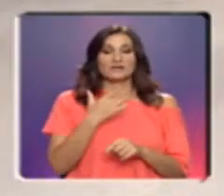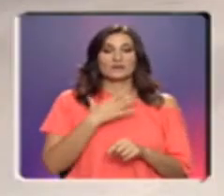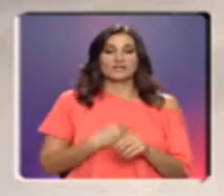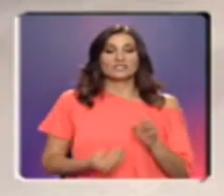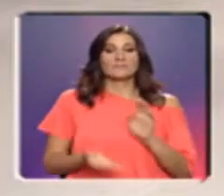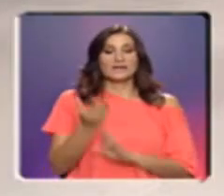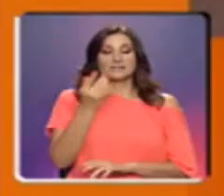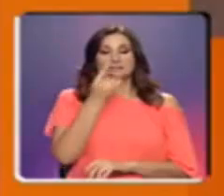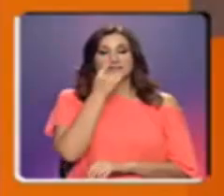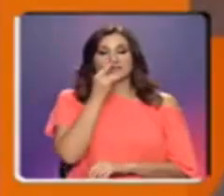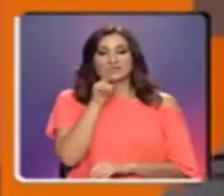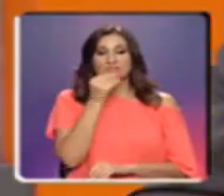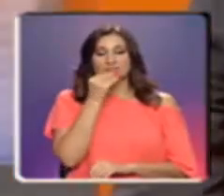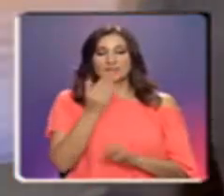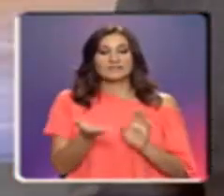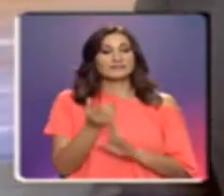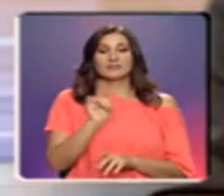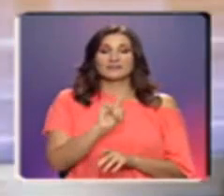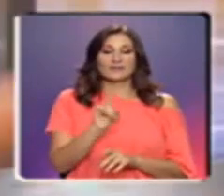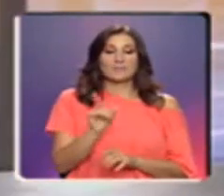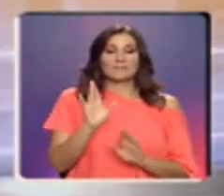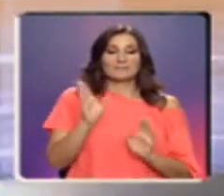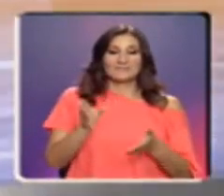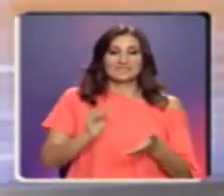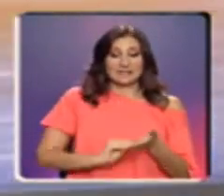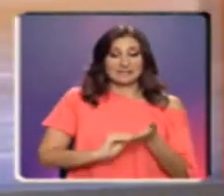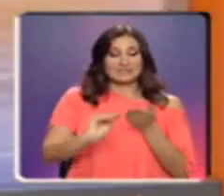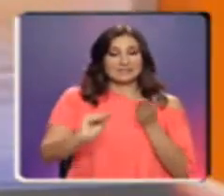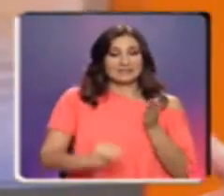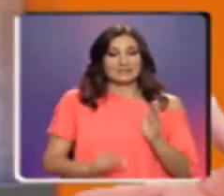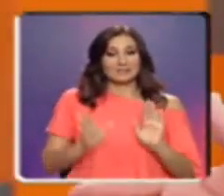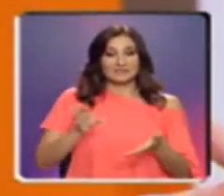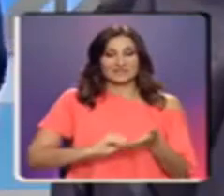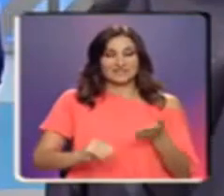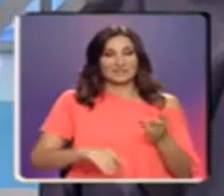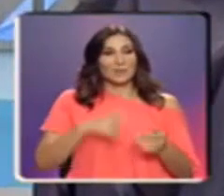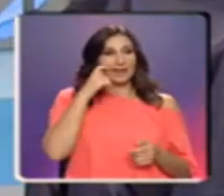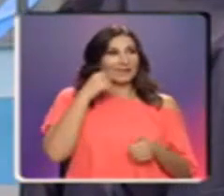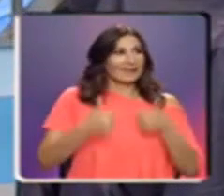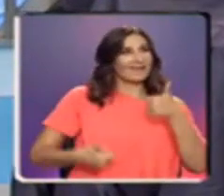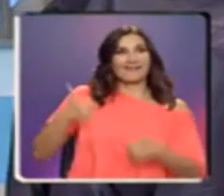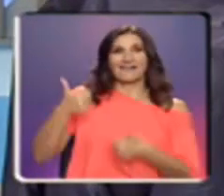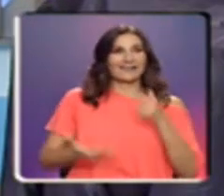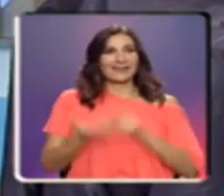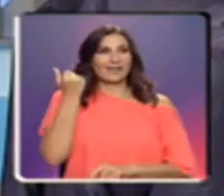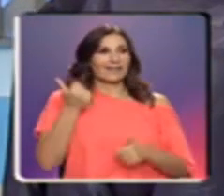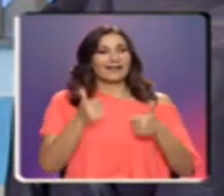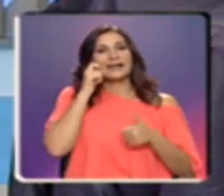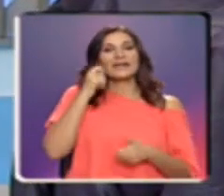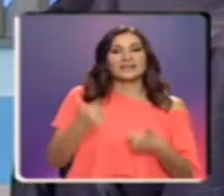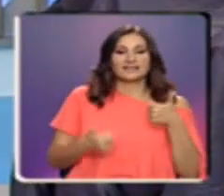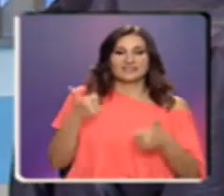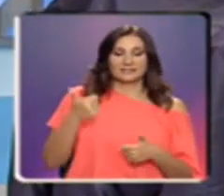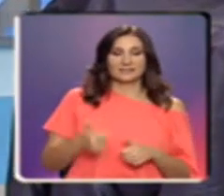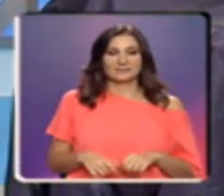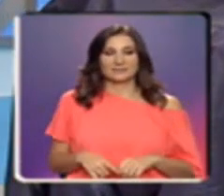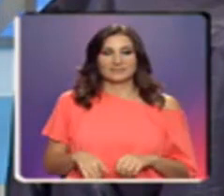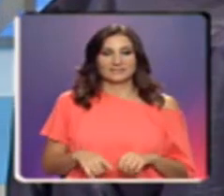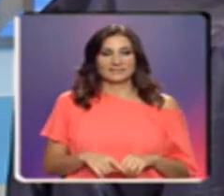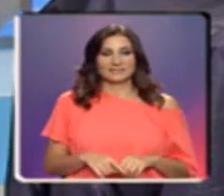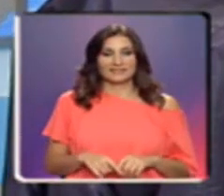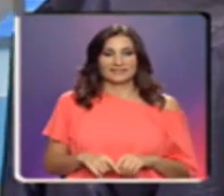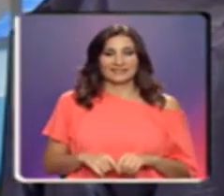agora? Não. Tem que assinar ali, Então quem é que ganha esta batalha? Não, tem que assinar. Então não há